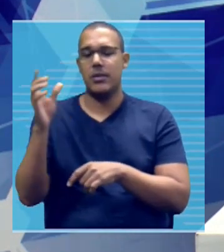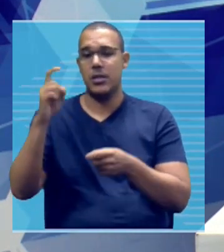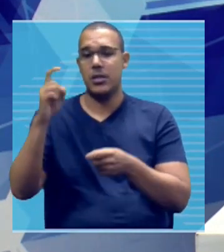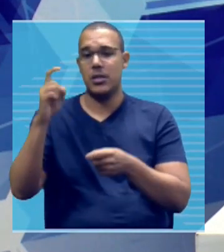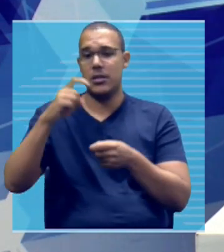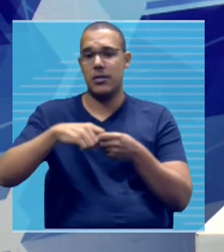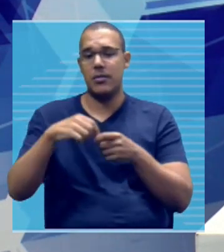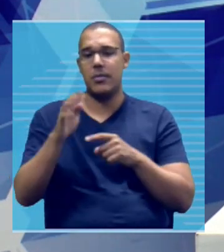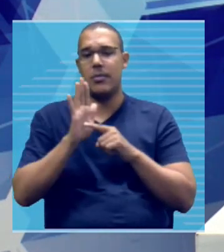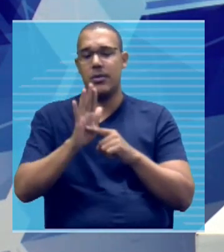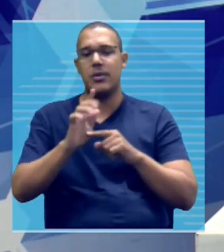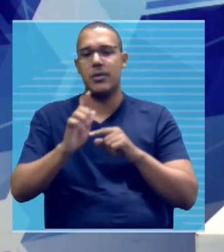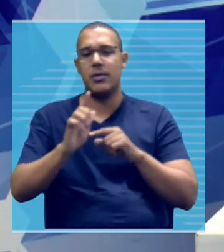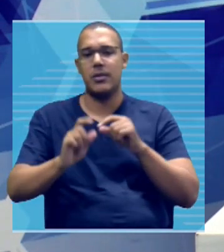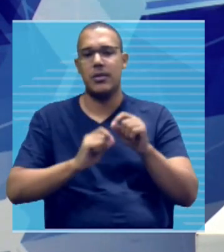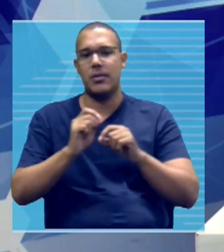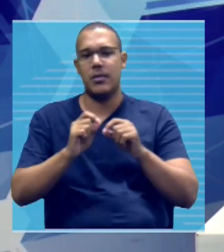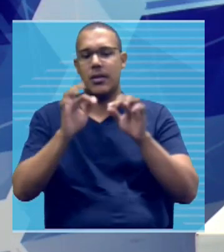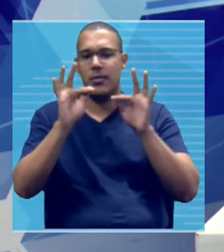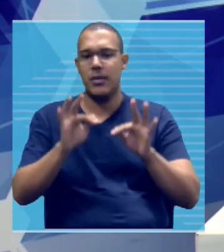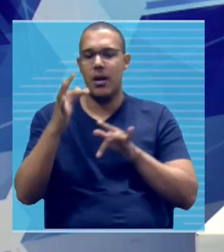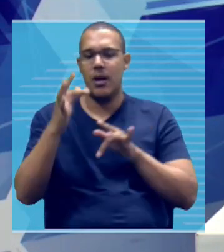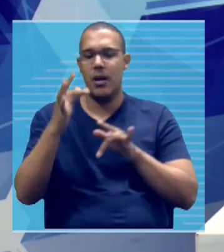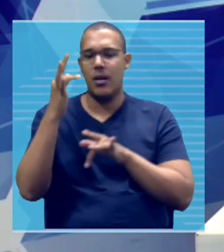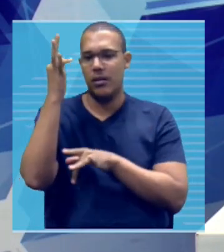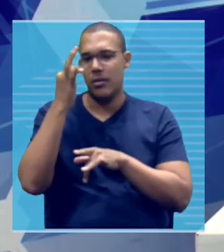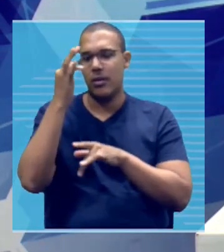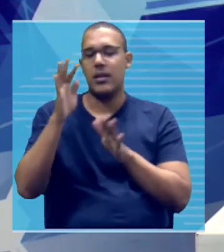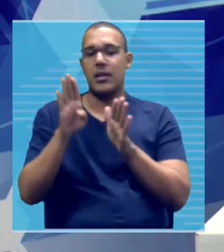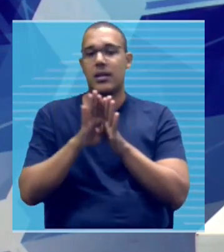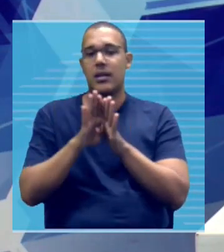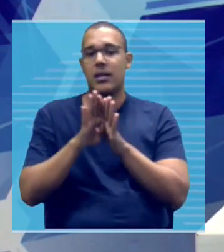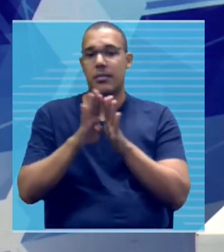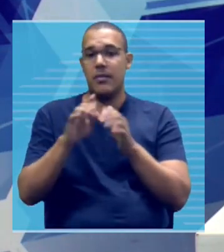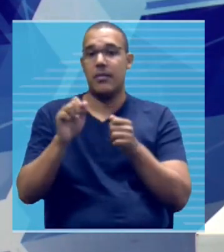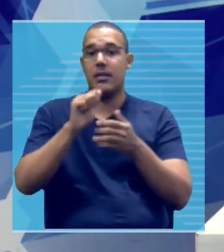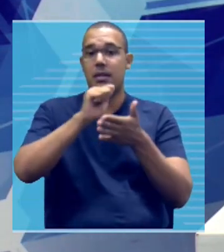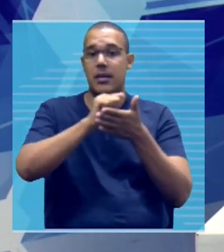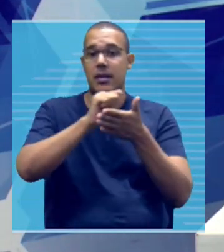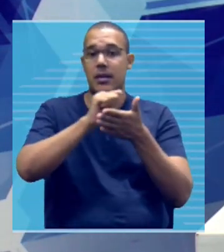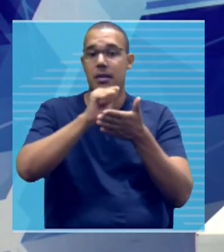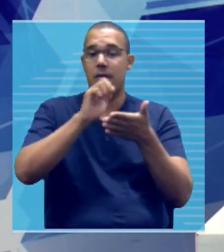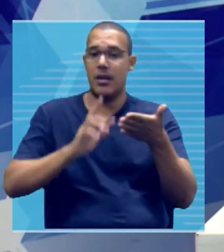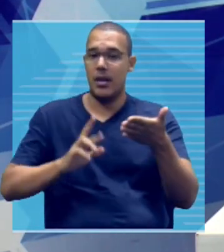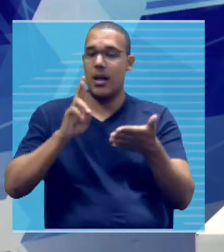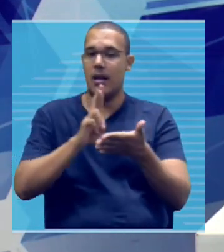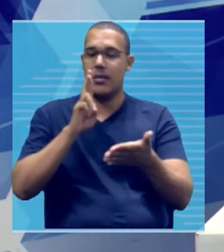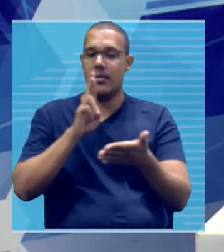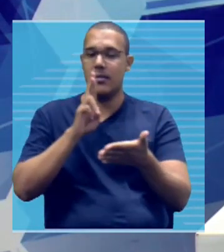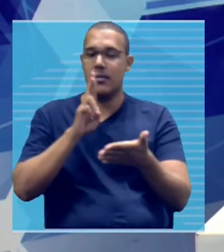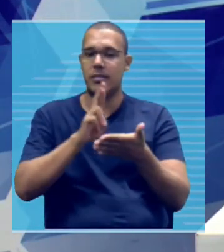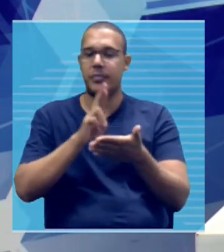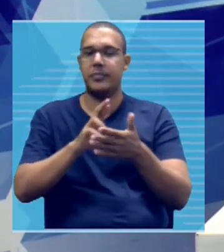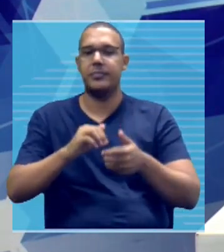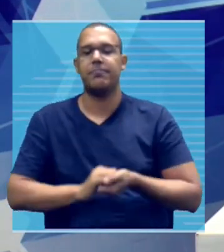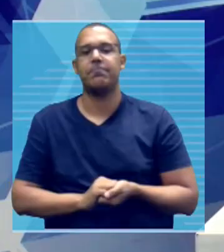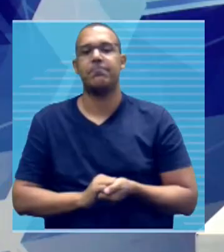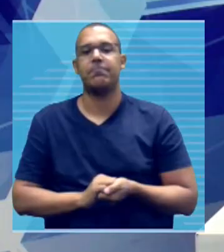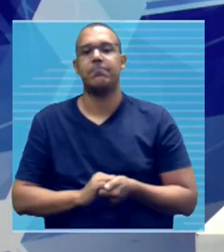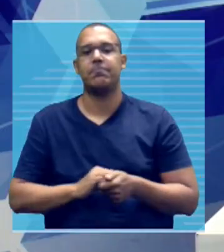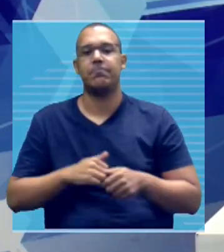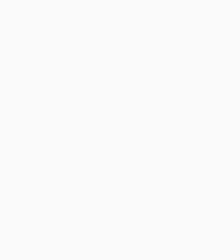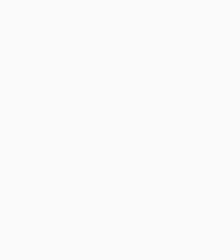para mostrar para vocês aí não só o final da teoria, como também a resolução dos exercícios.